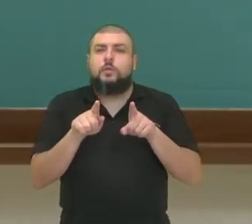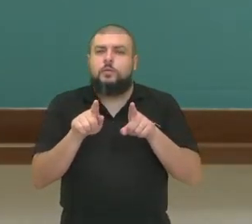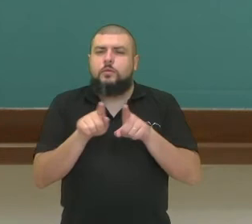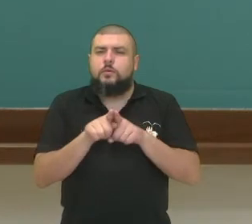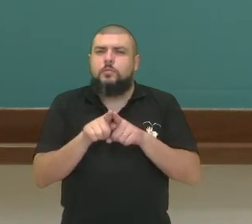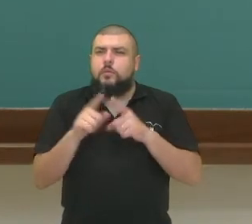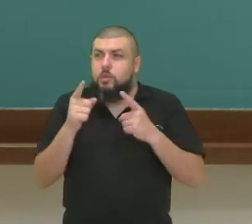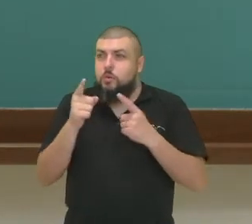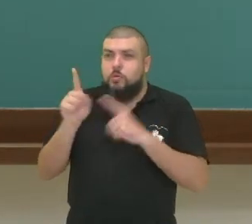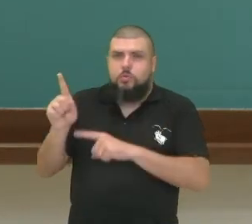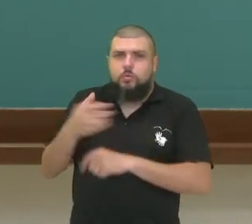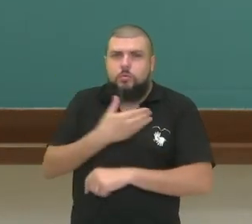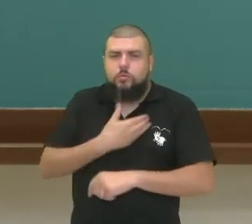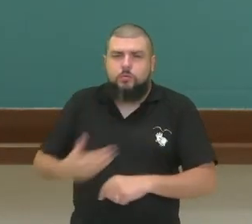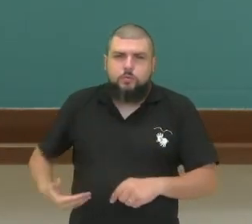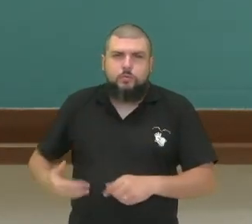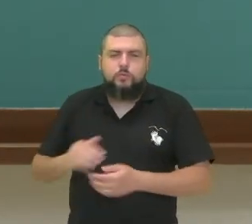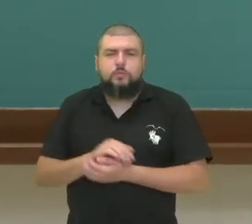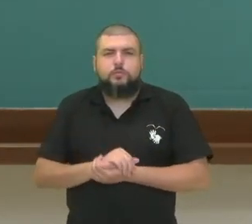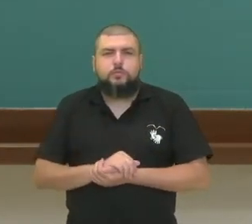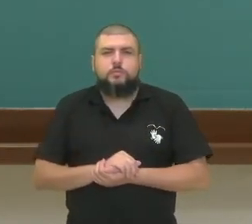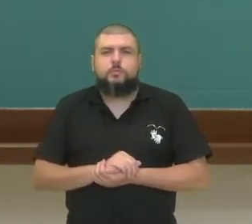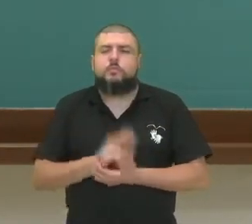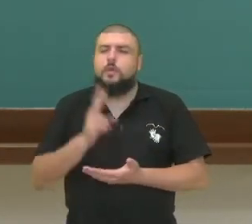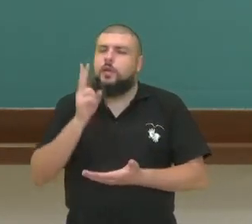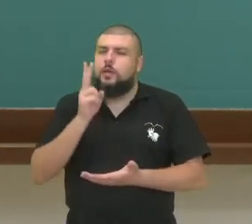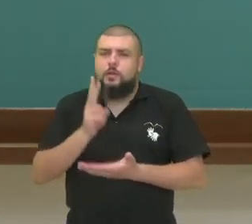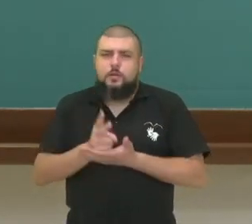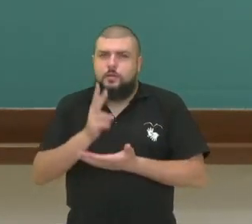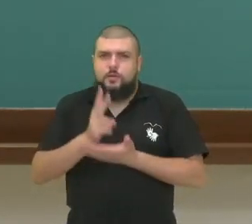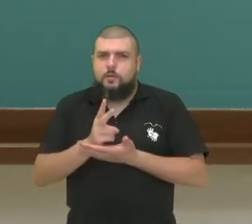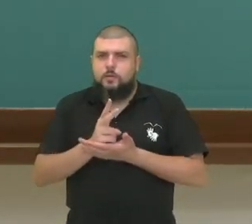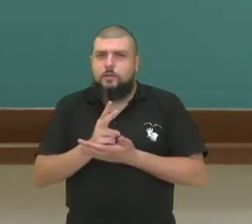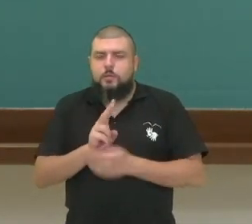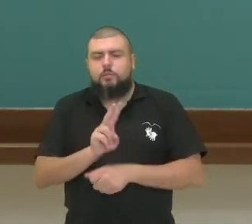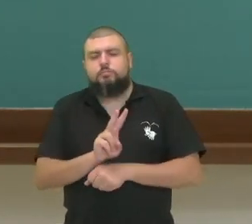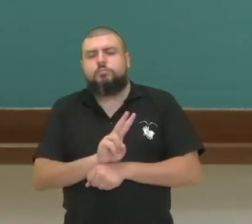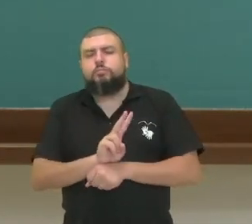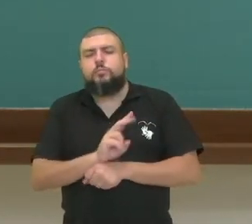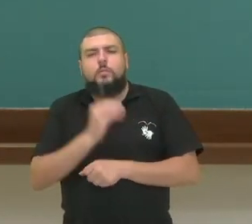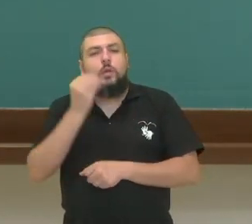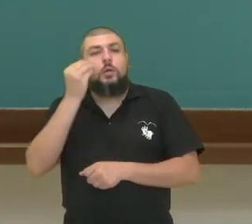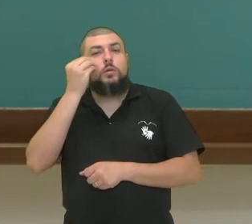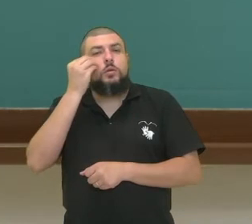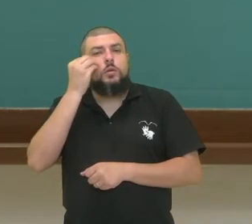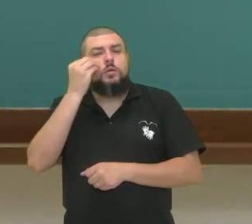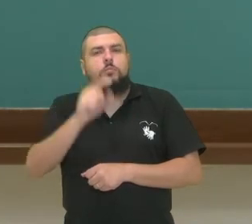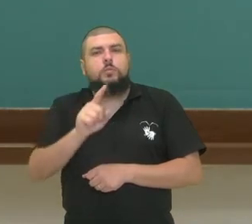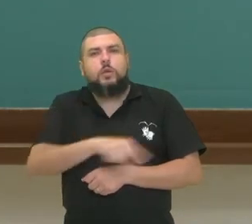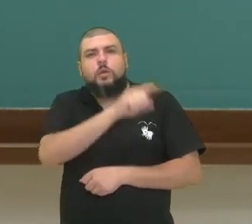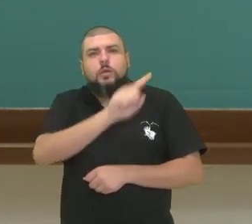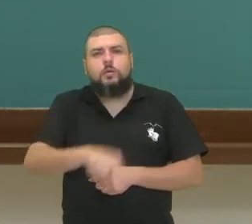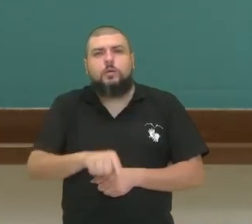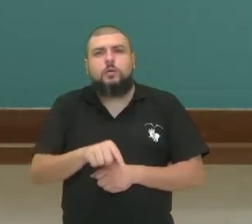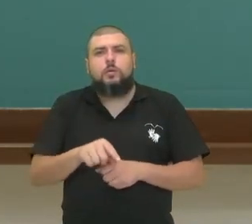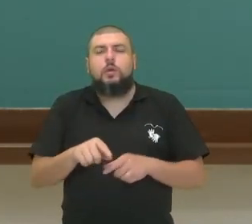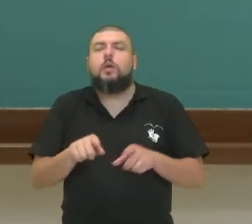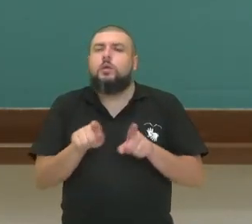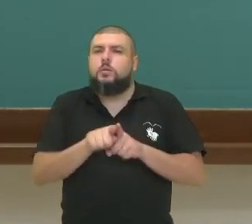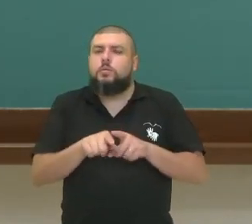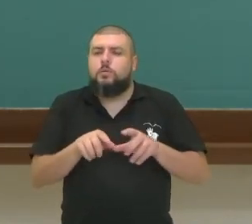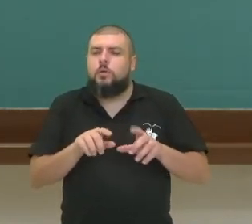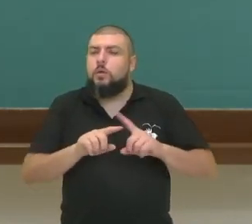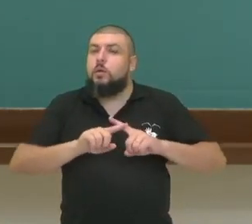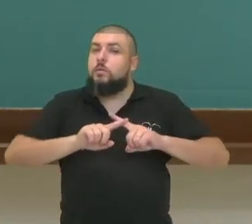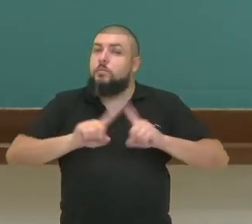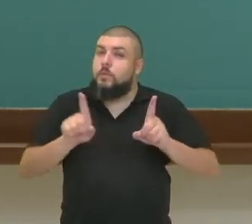crítica. Óbvio que havia sempre a censura ali tentando impedir, mas havia também a insistência